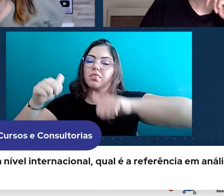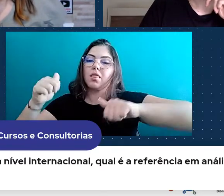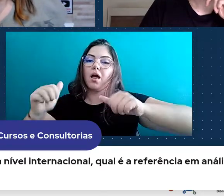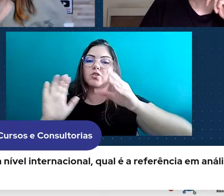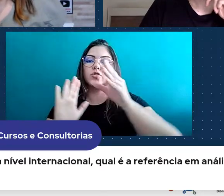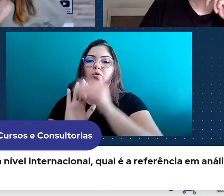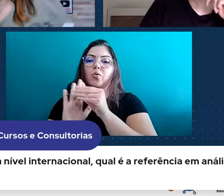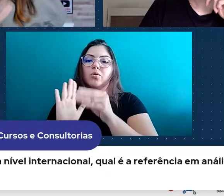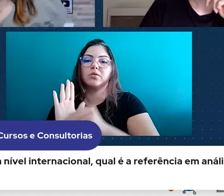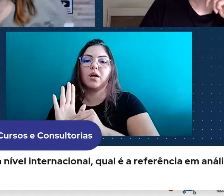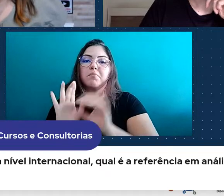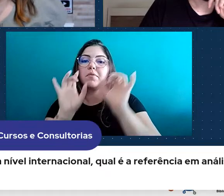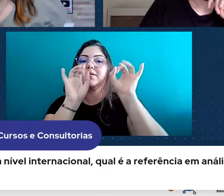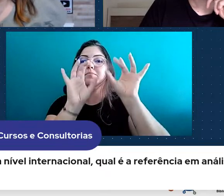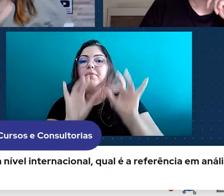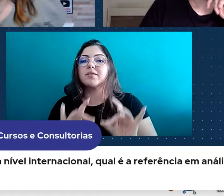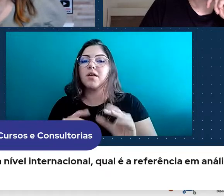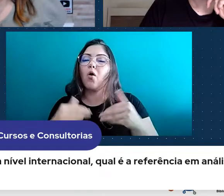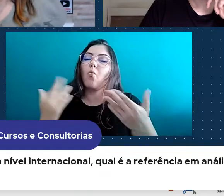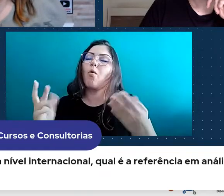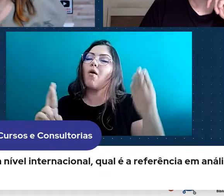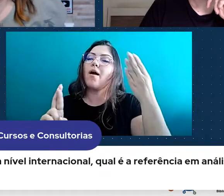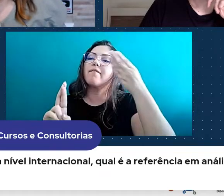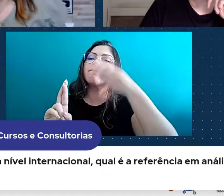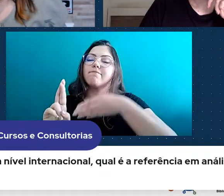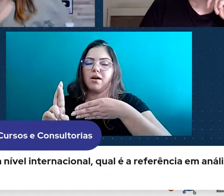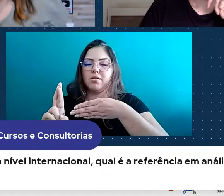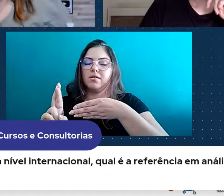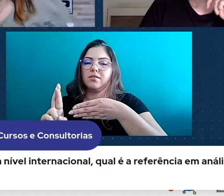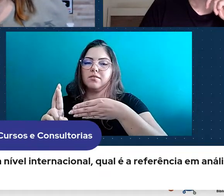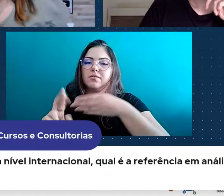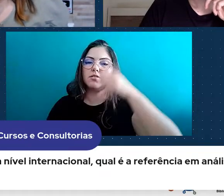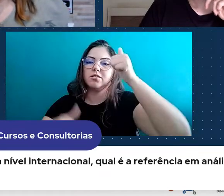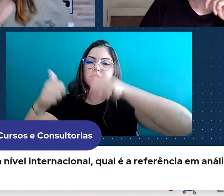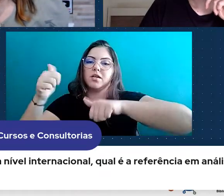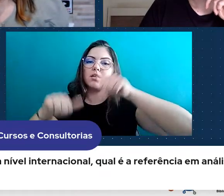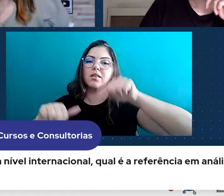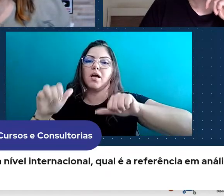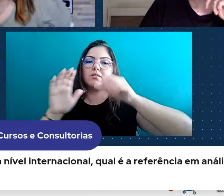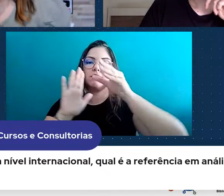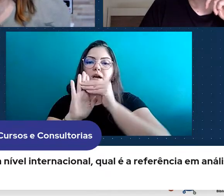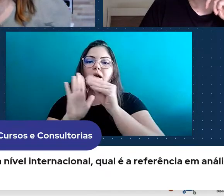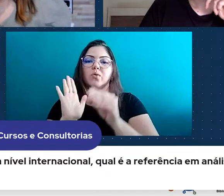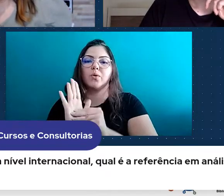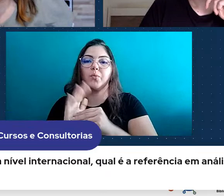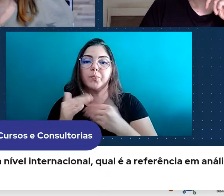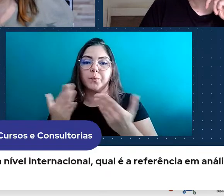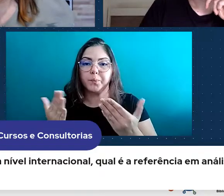especial a essa temática? Qual é a referência, né, entre a análise de conteúdo?